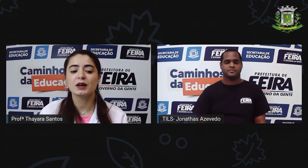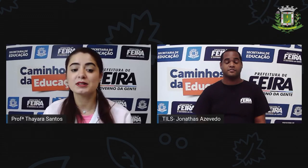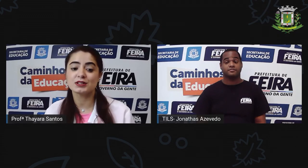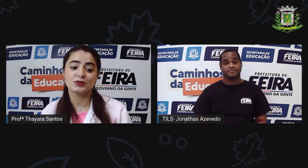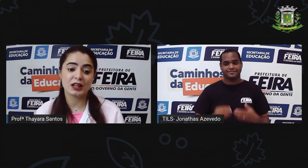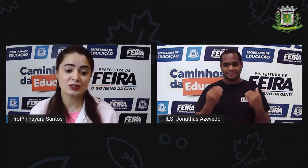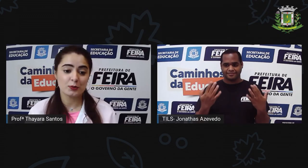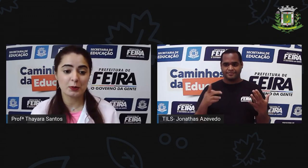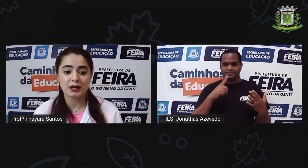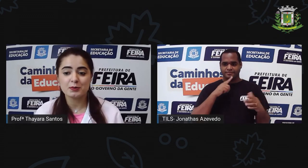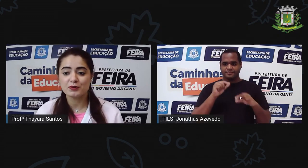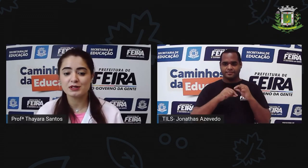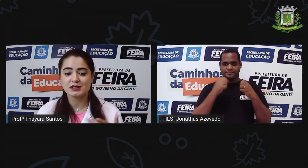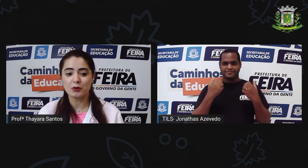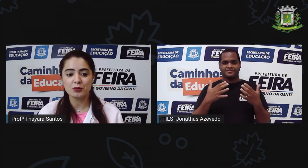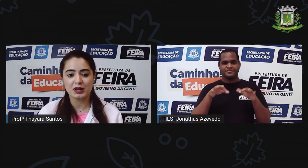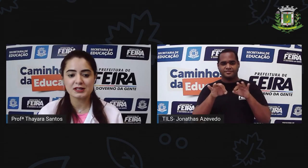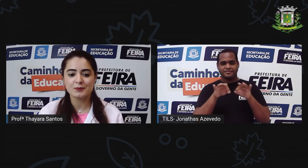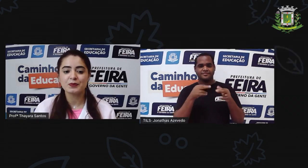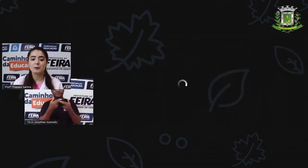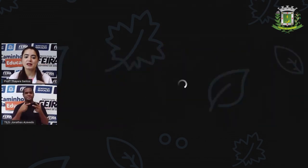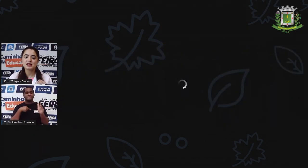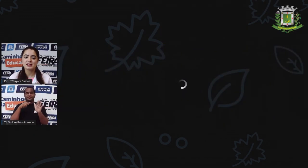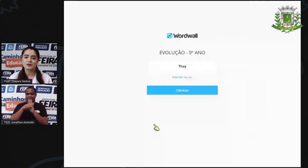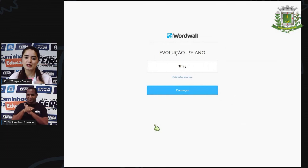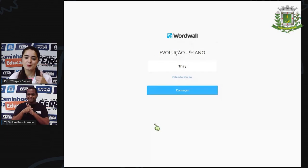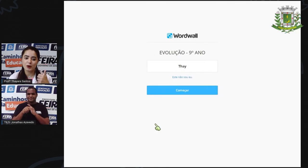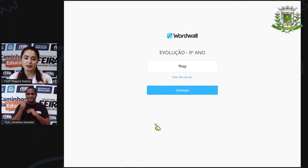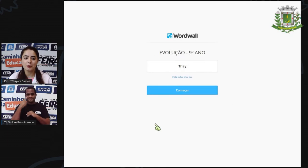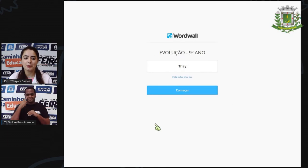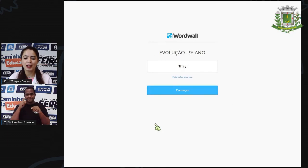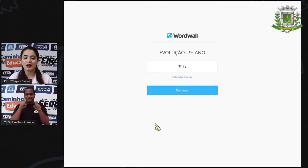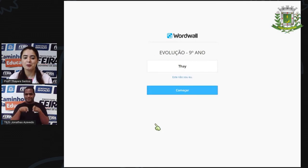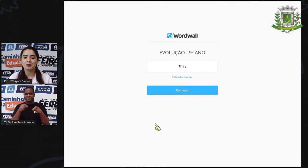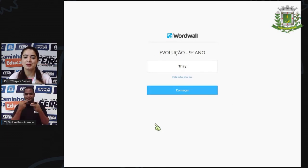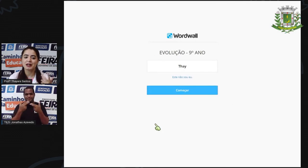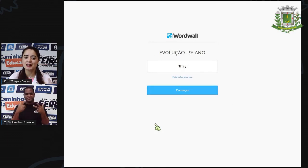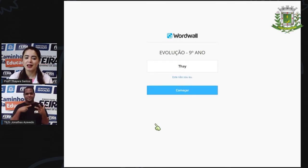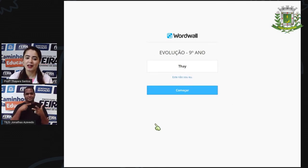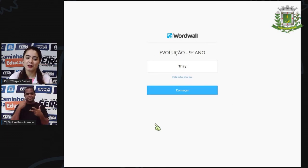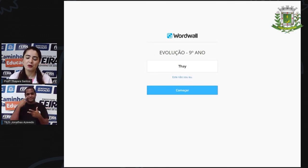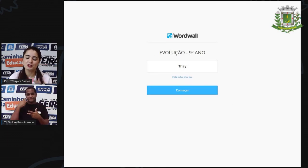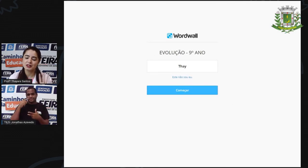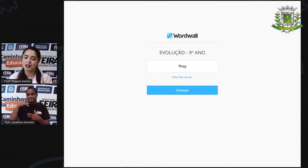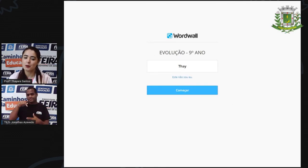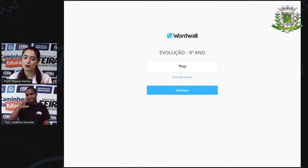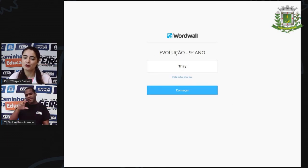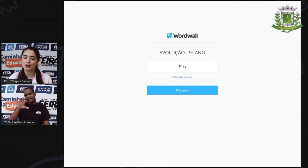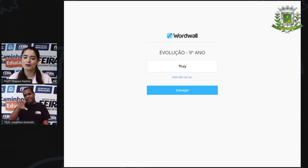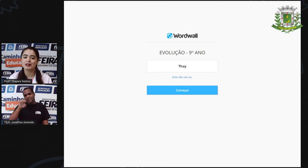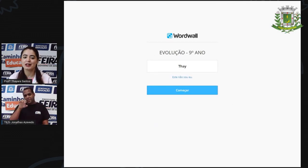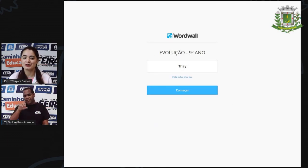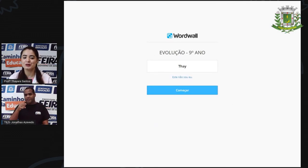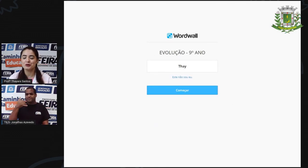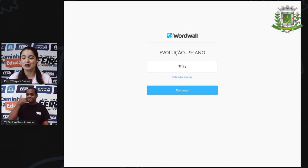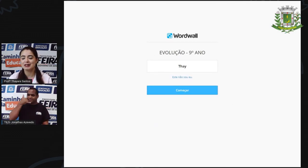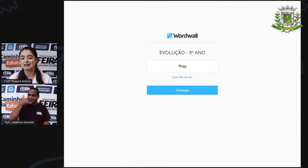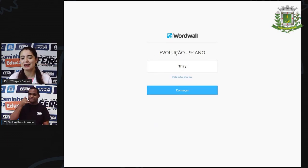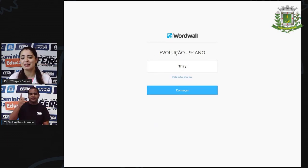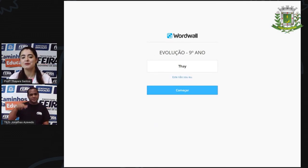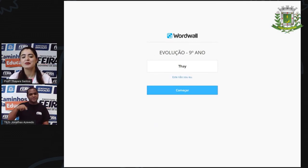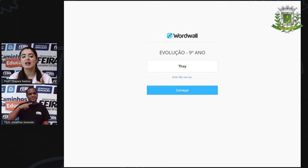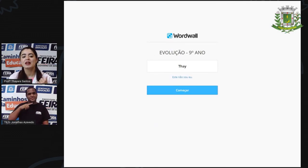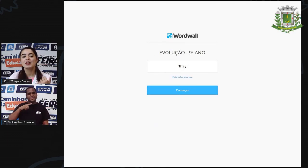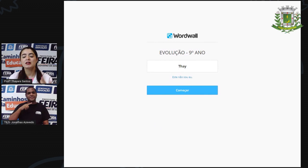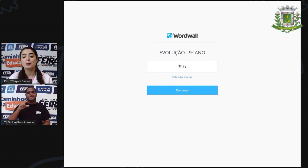Então, essa atividade que eu preparei para vocês é um quiz. Para acessar vocês podem apontar a câmera para aquele QR Code que daqui a pouco vai estar de novo aí na